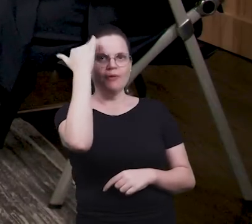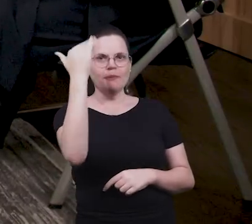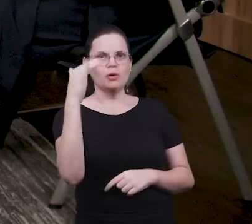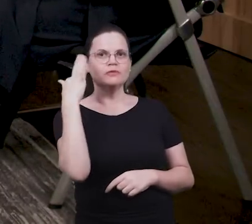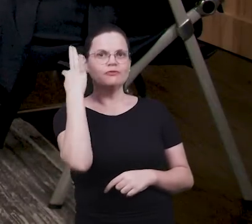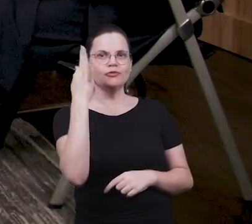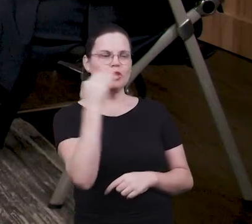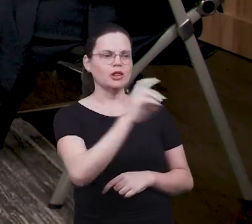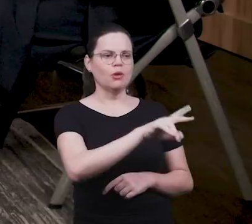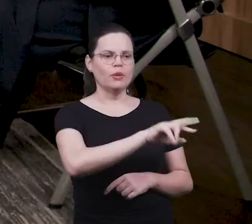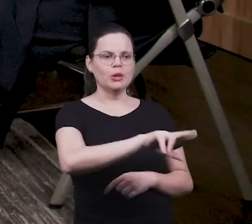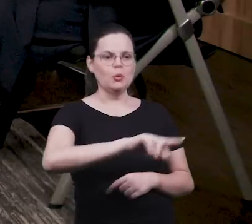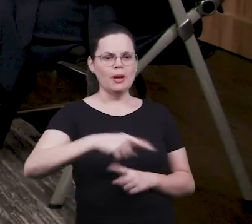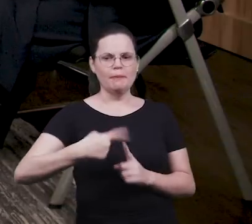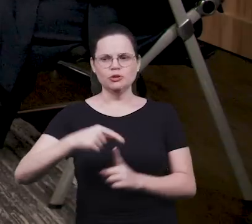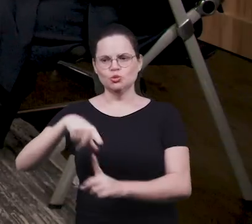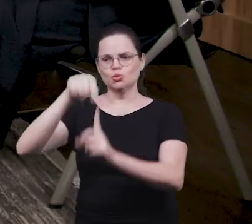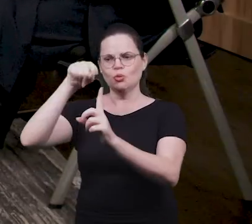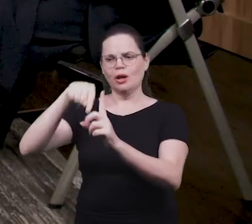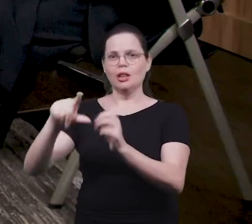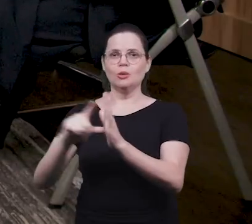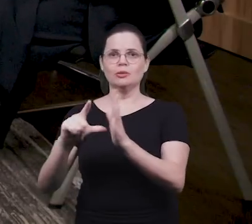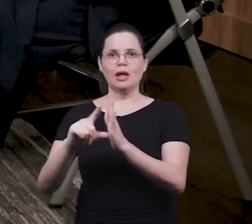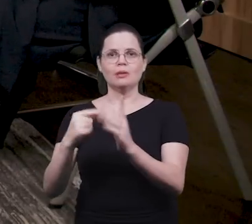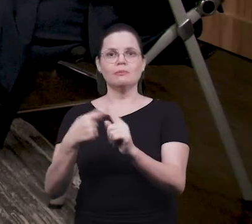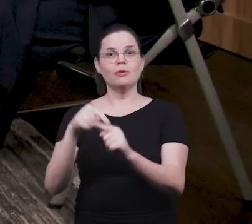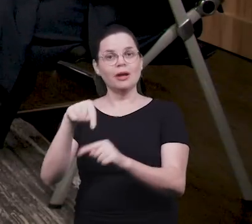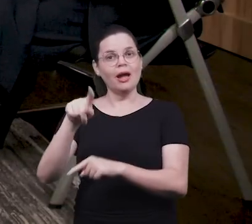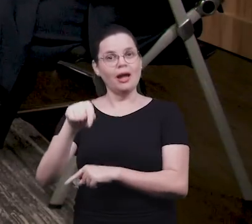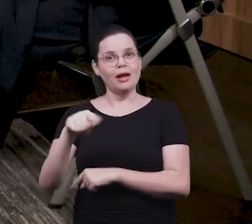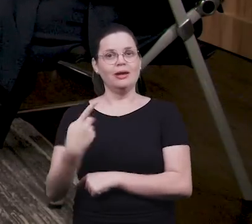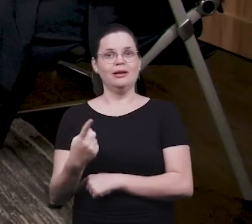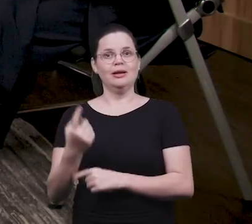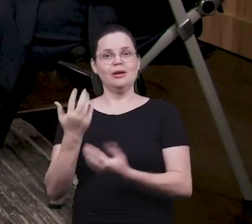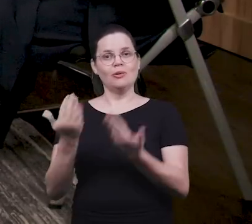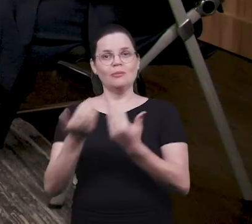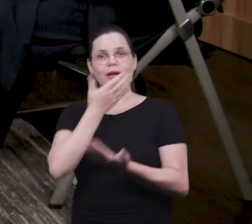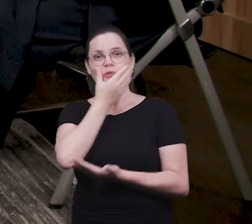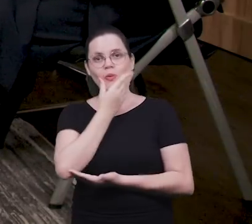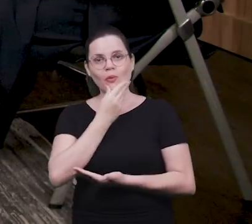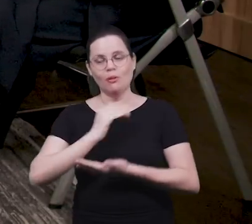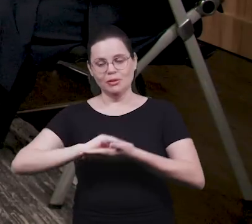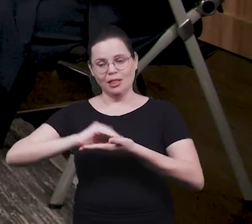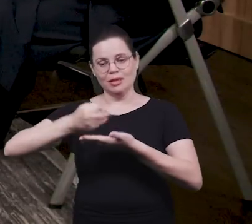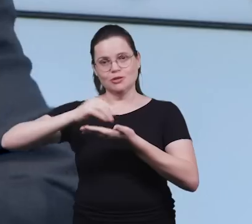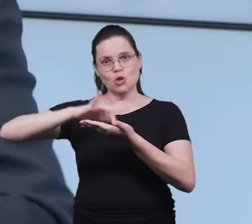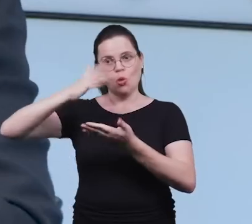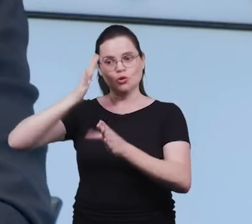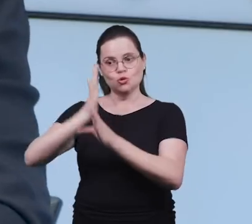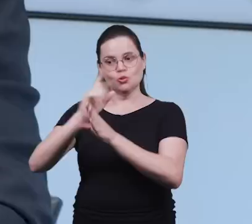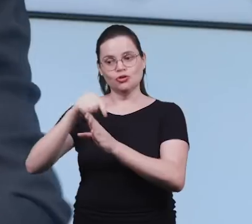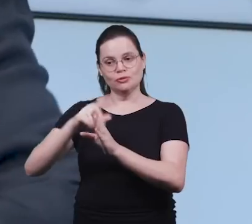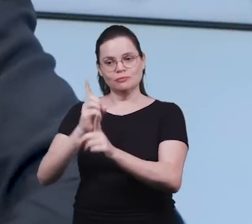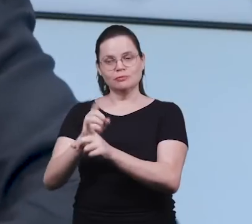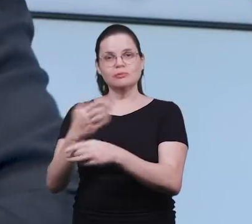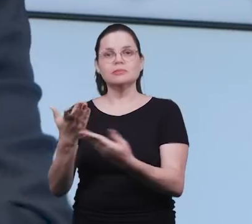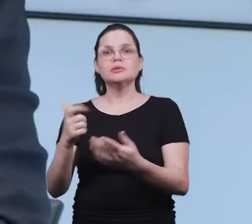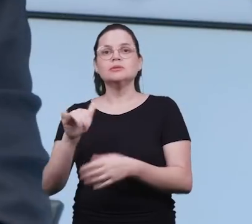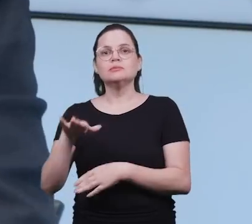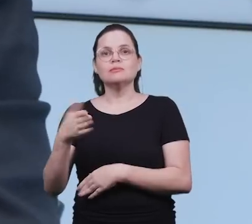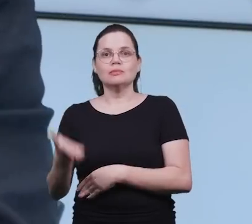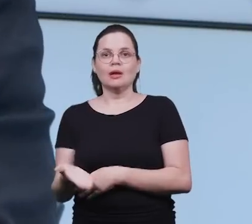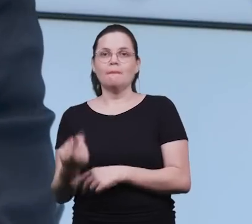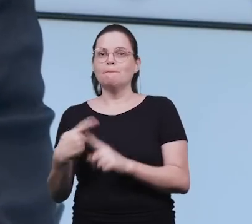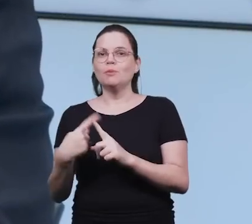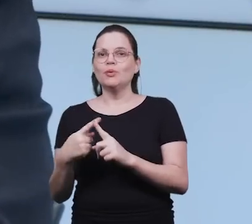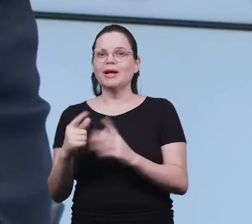tesouro escondido no campo, que encontrou o tesouro escondido? Porque ele teve uma continuidade, está tendo uma